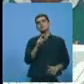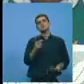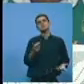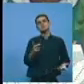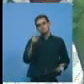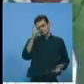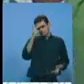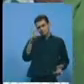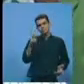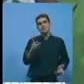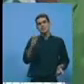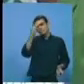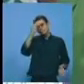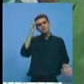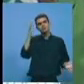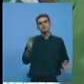mas Deus a gente não engana.